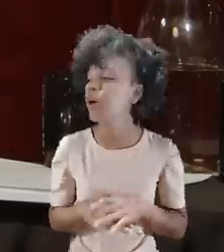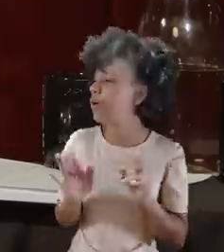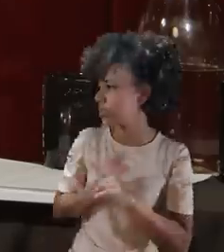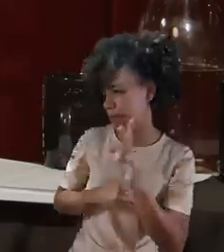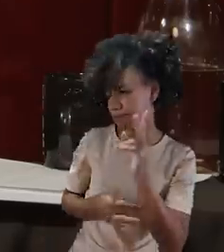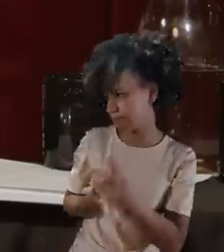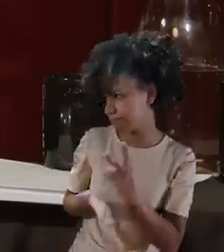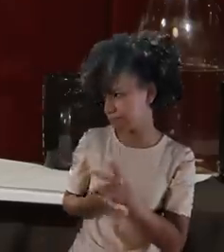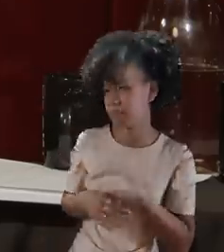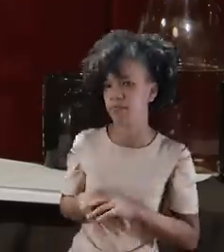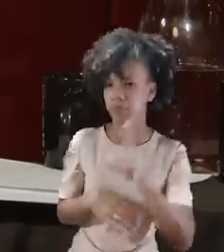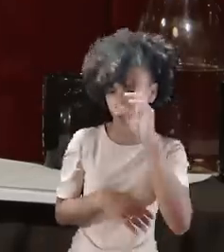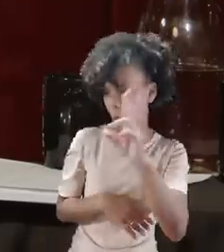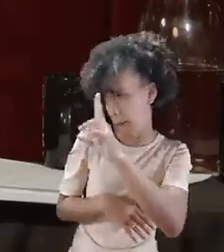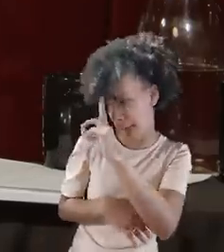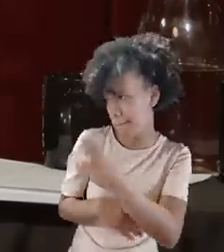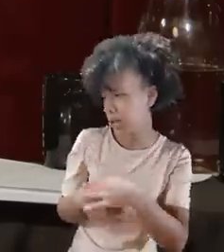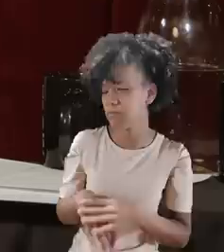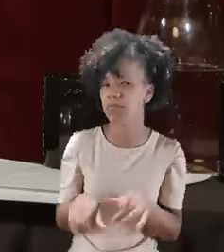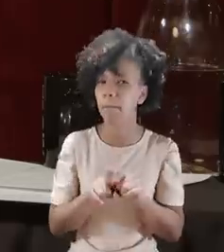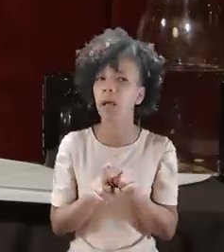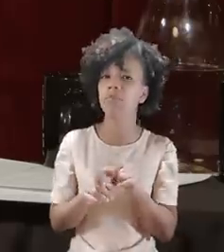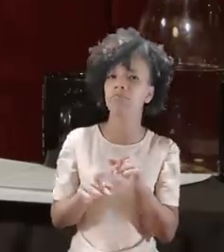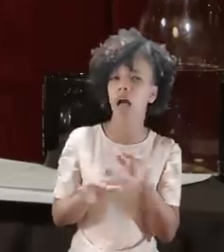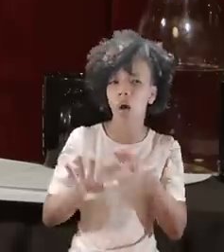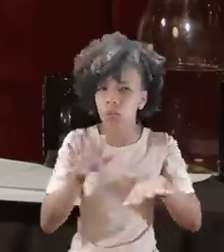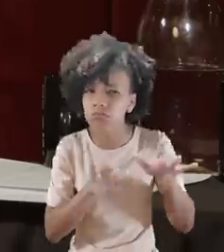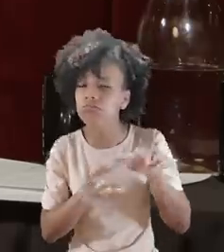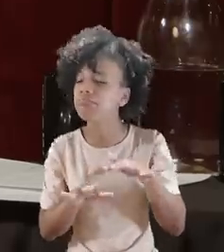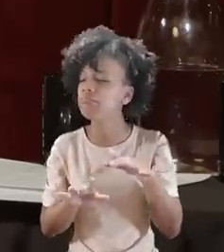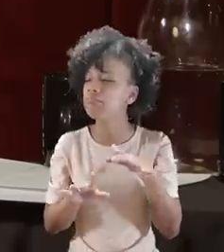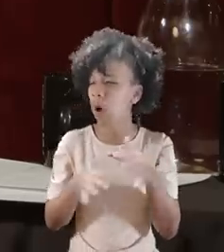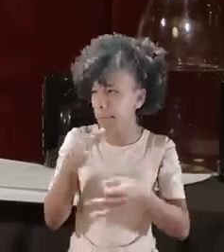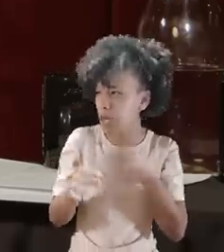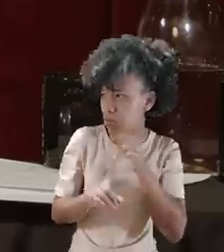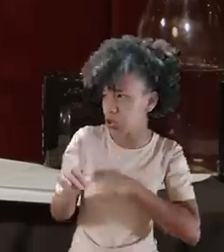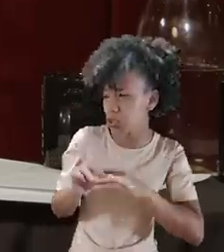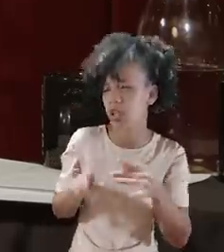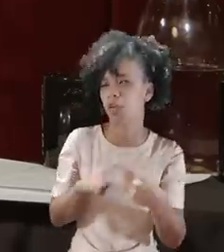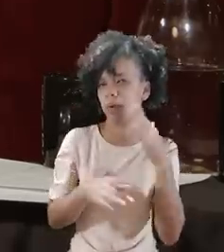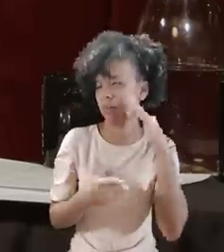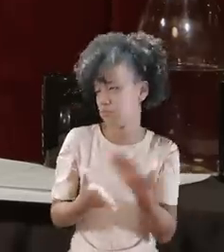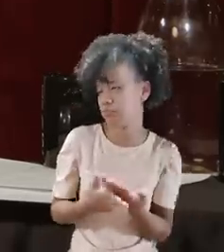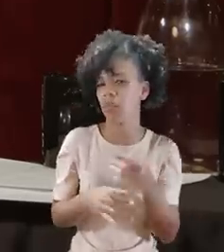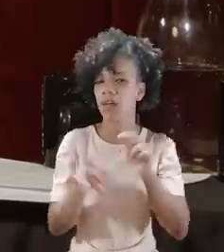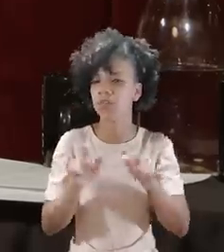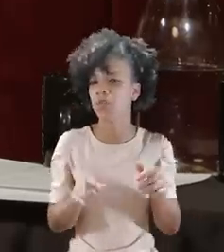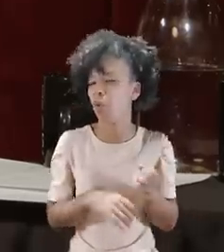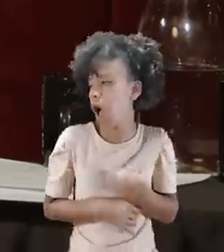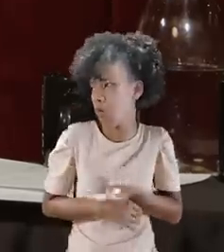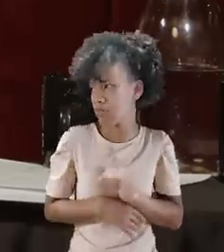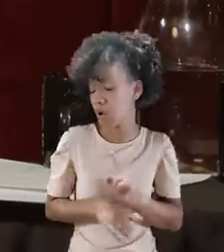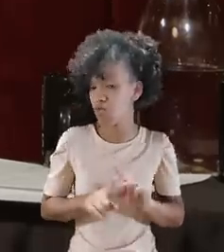só assim faz essa pergunta para quando eu tô em Uber assim até até para ter uma visão legal da sociedade foi criando Eu acredito que a gente na verdade